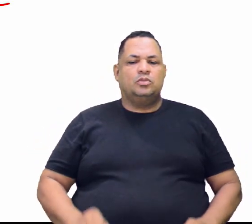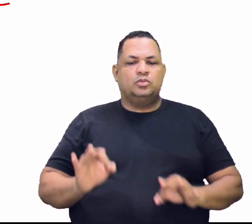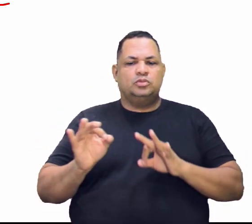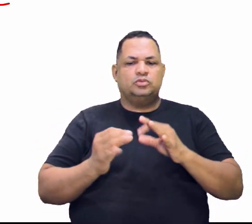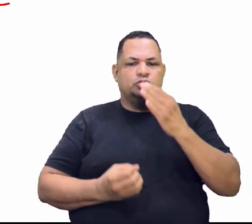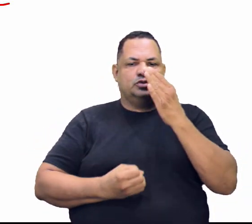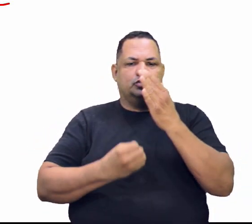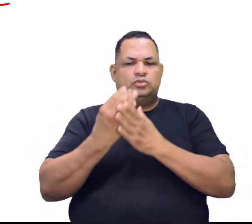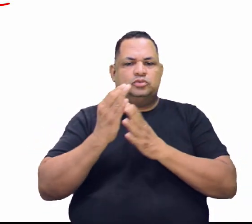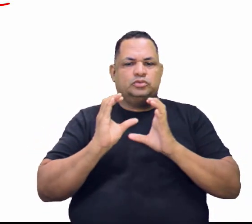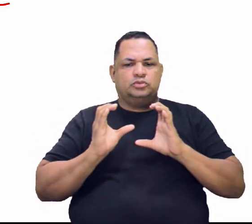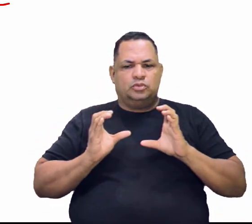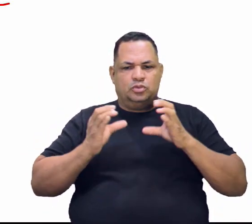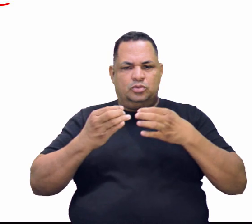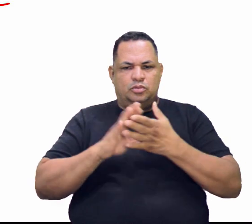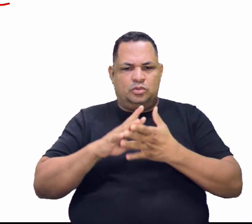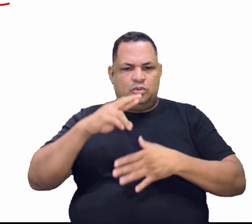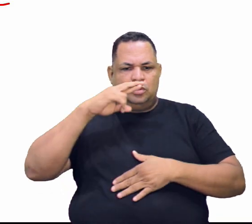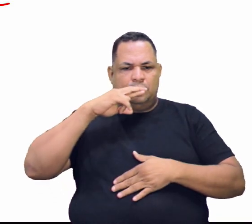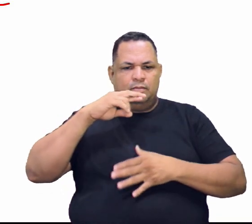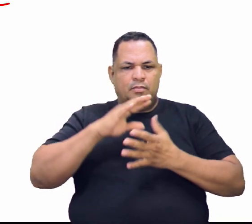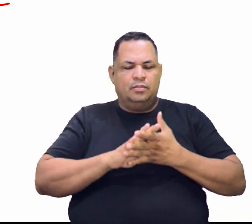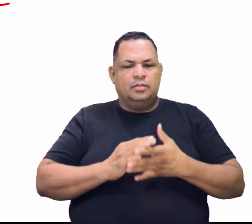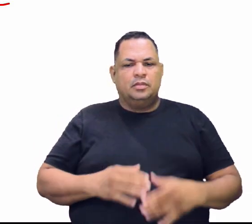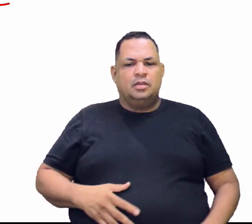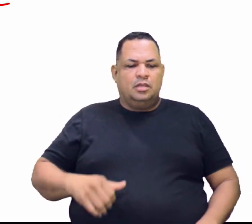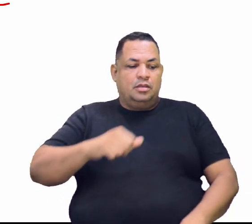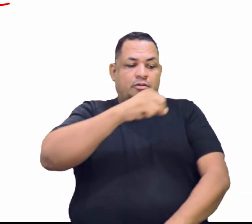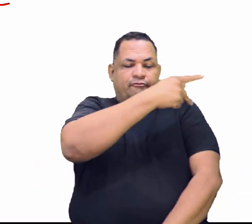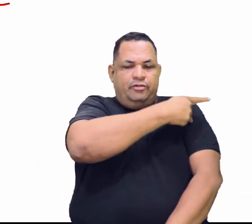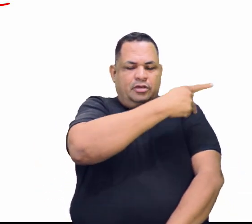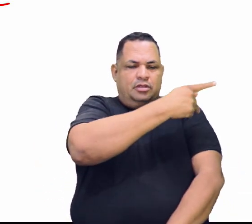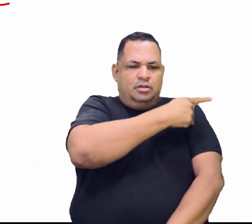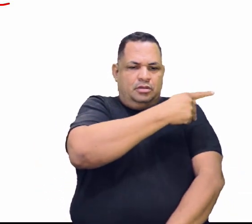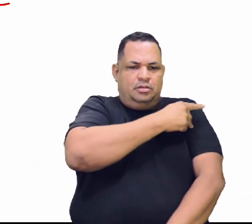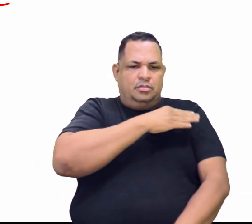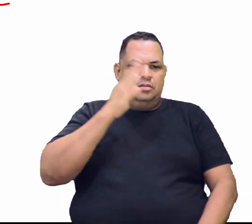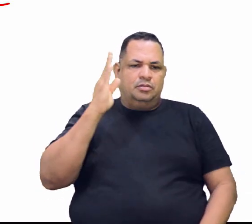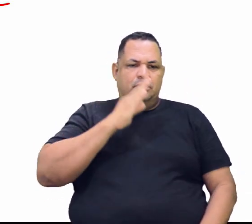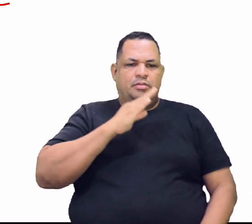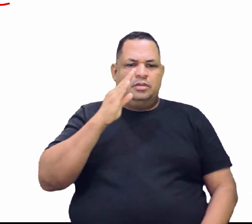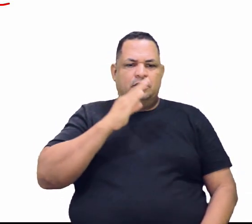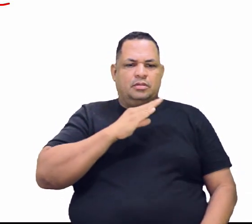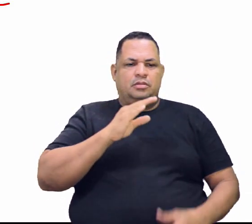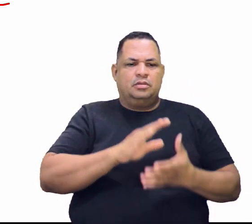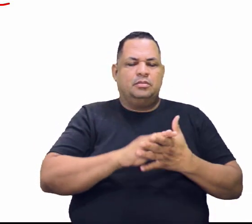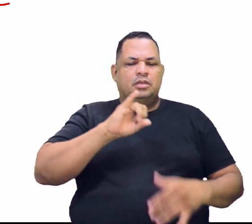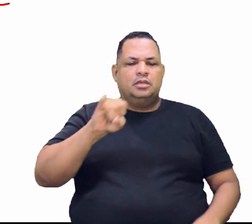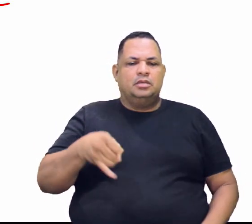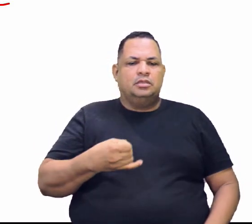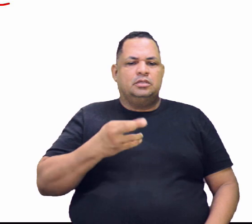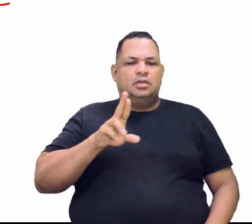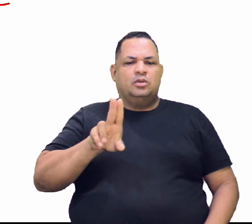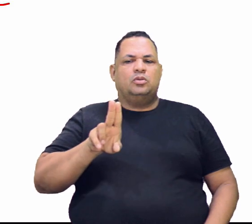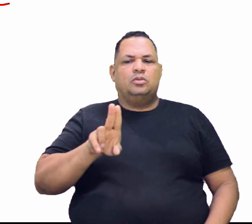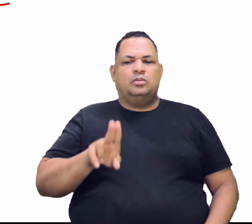Rosendo. Nos campos de comemoração de Floriano, os expedicionários se